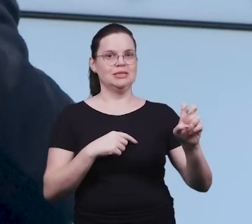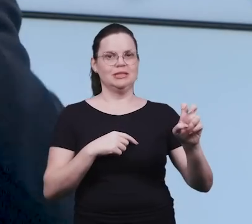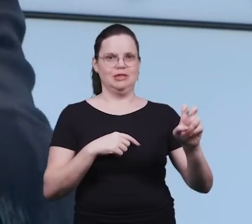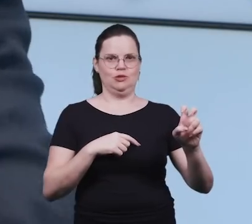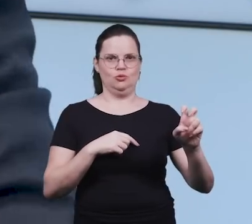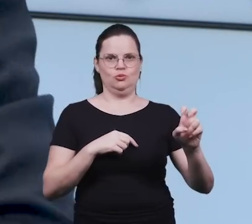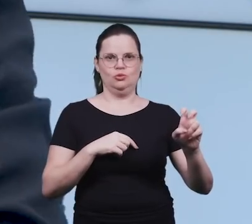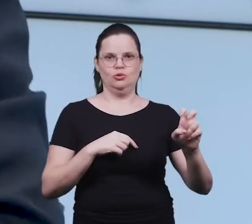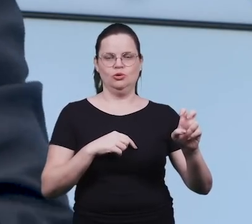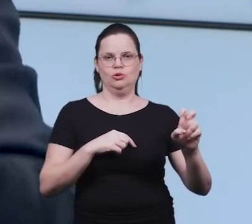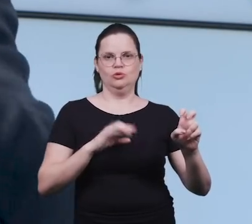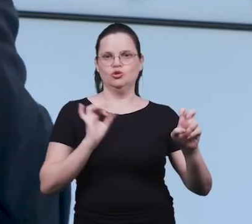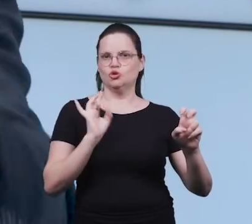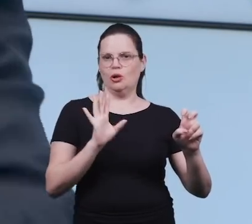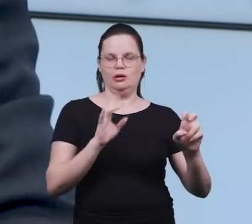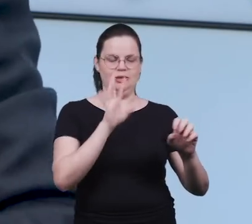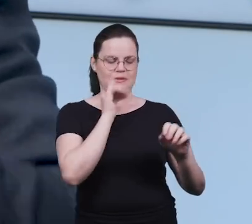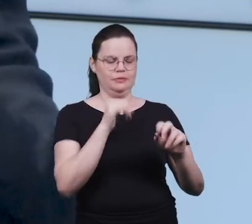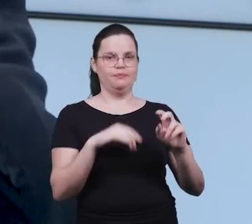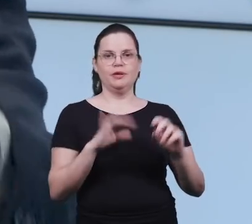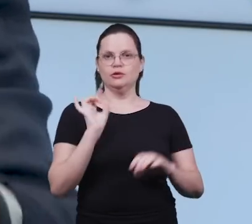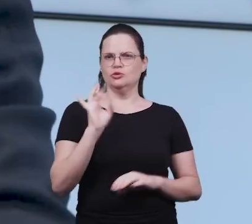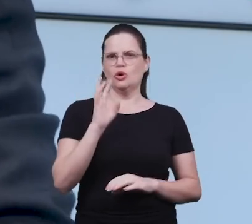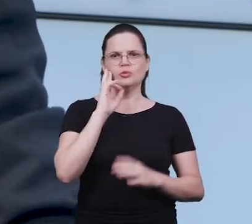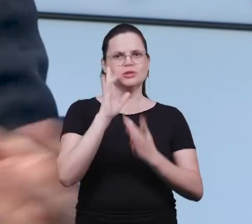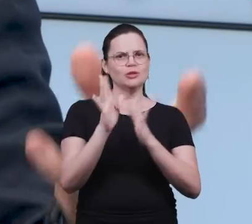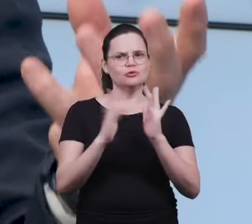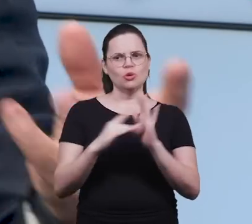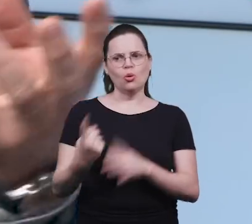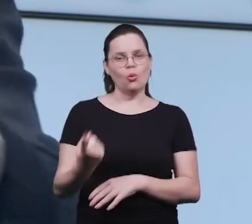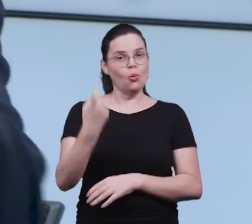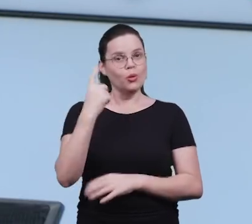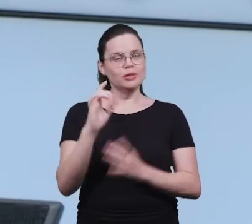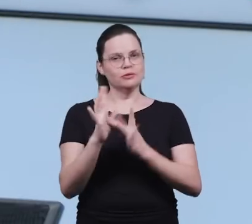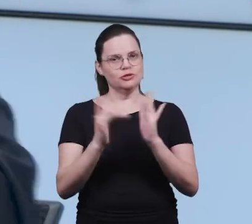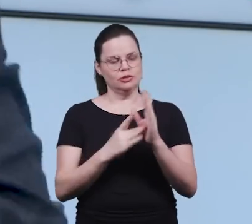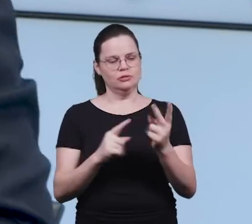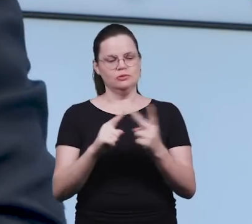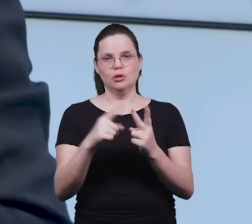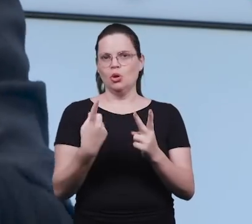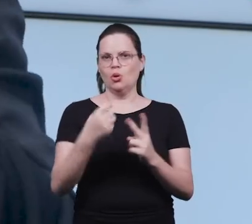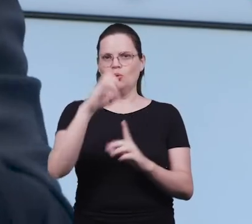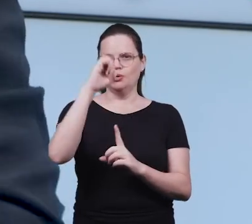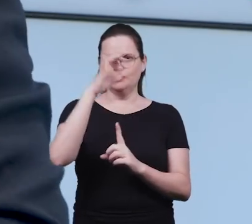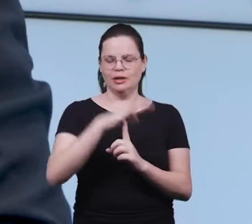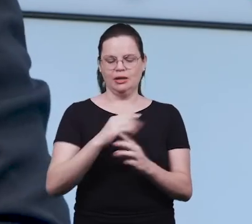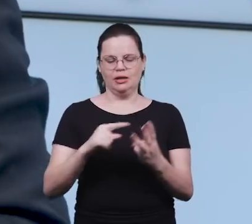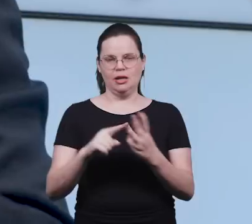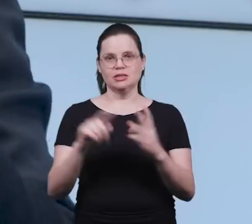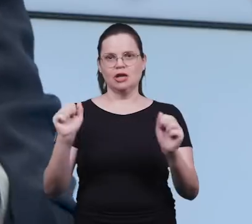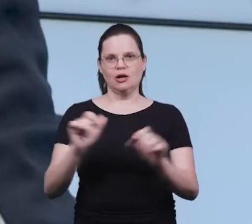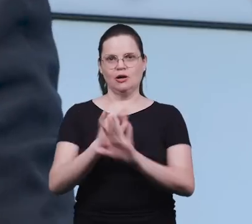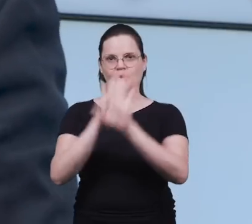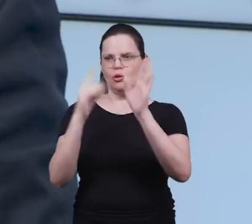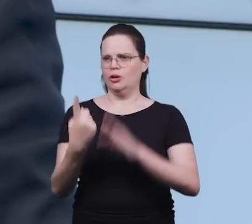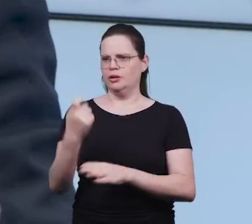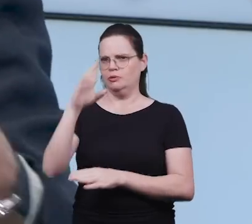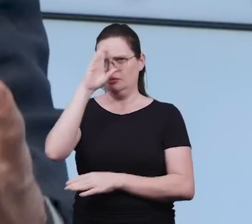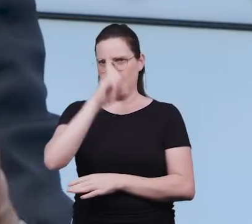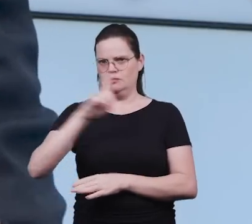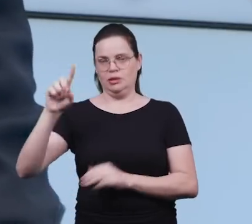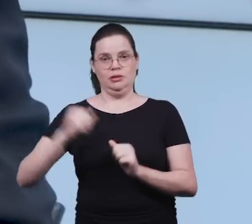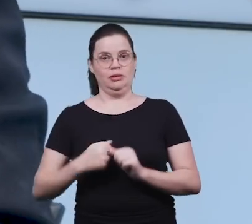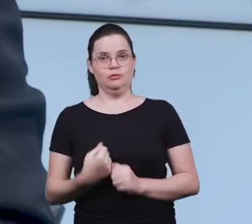Escritura, somente Cristo, somente a fé, somente a graça e glória somente a Deus. Mas tem os princípios, né?